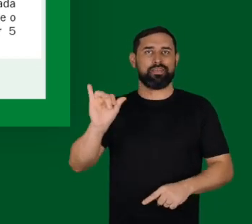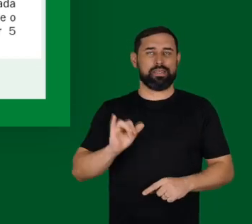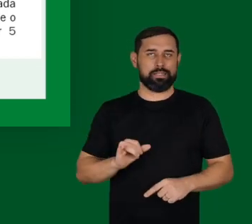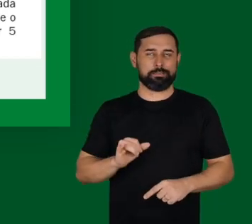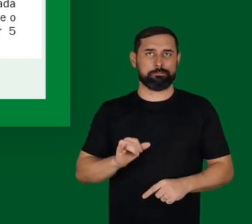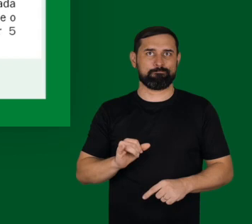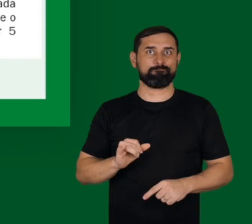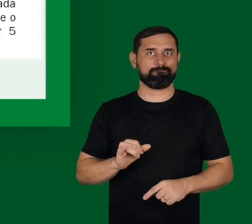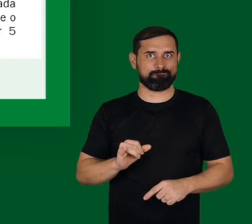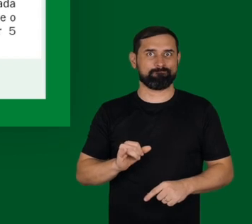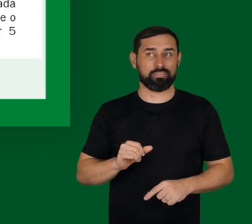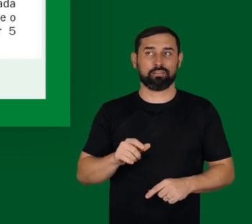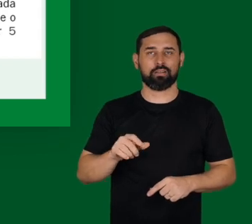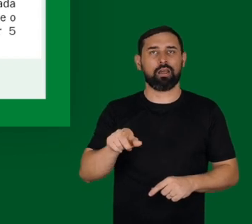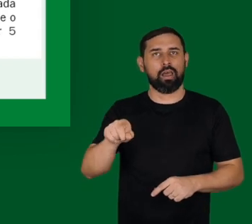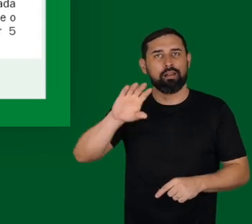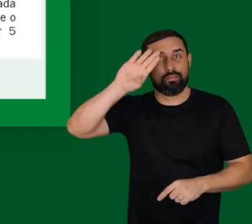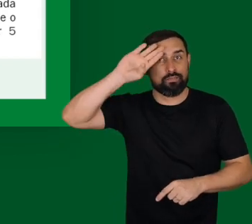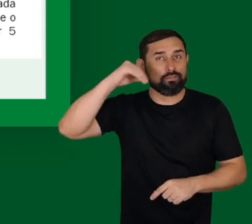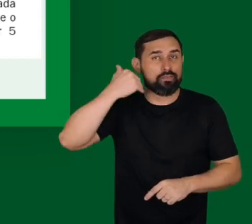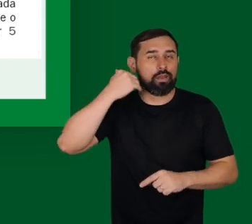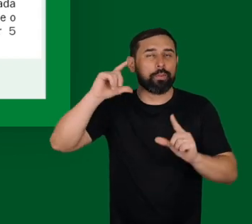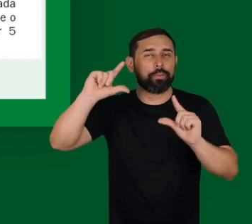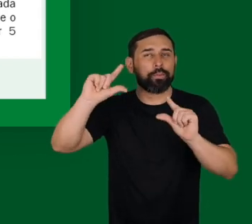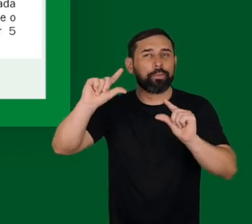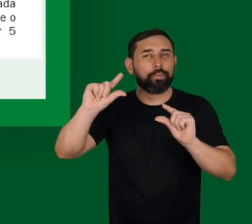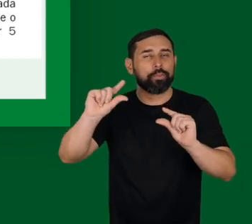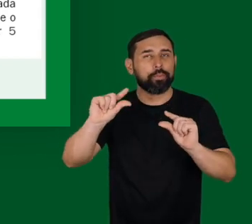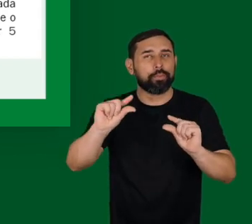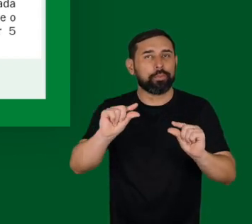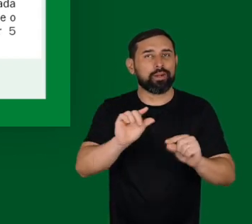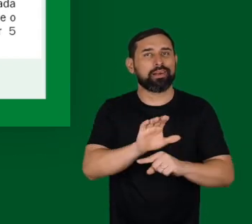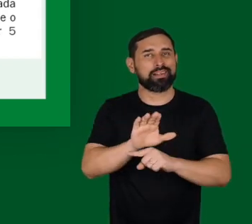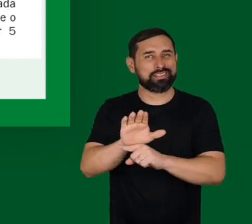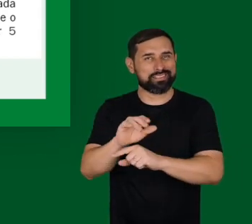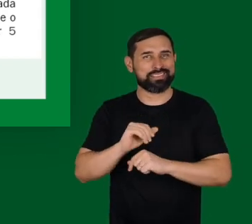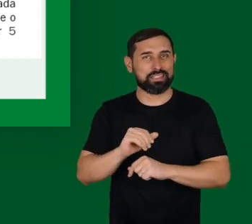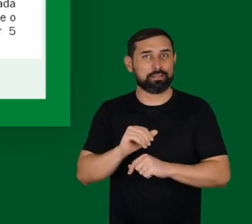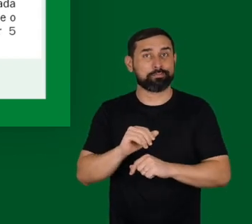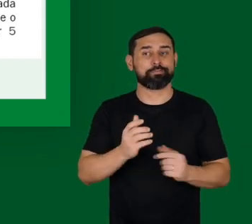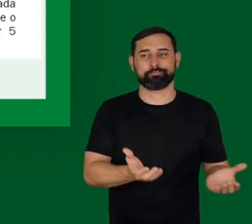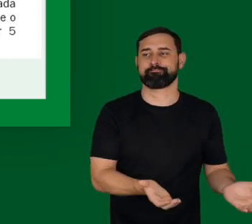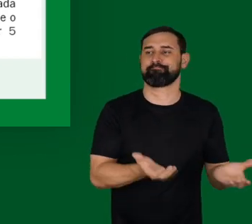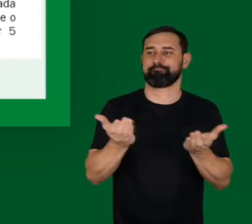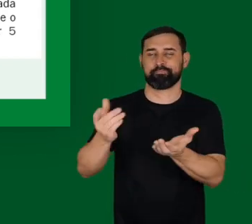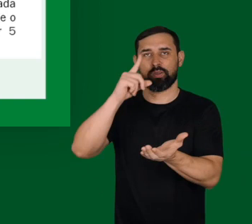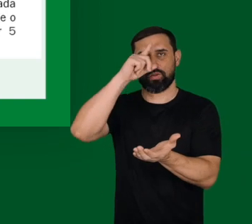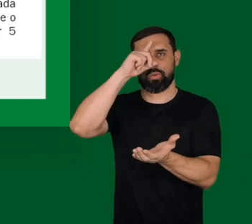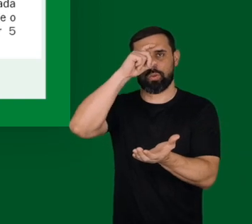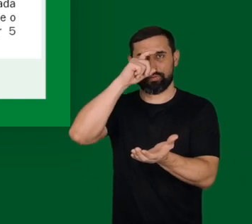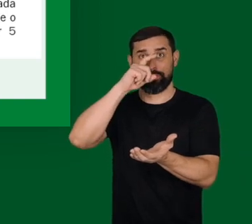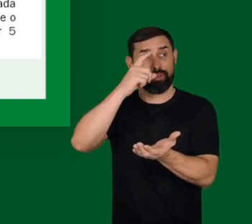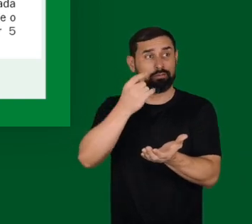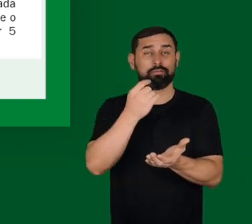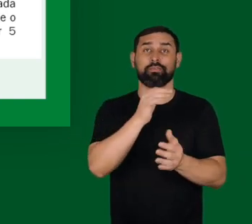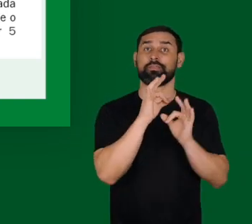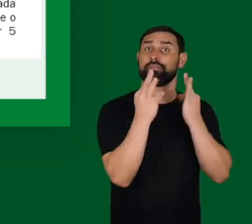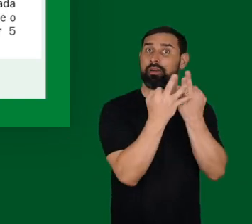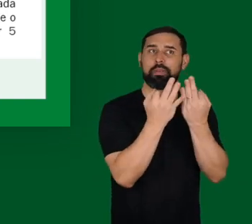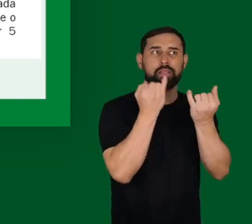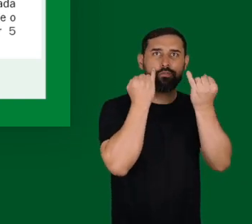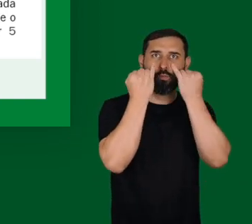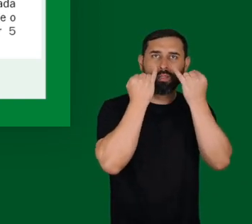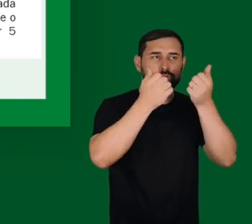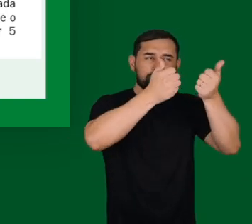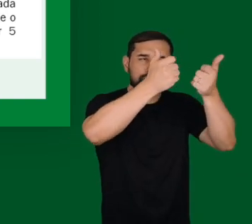térmicos na criança. Normalmente a crise convulsiva febril ela vai ceder aos poucos, né, e